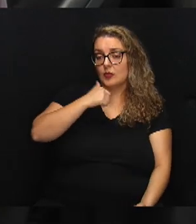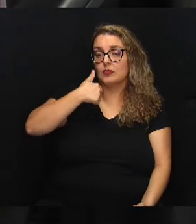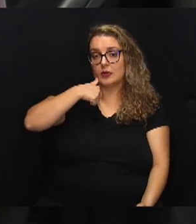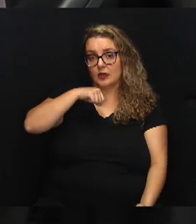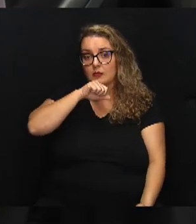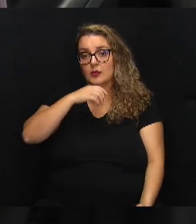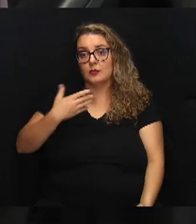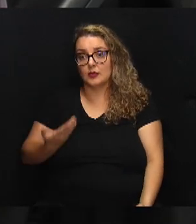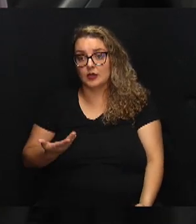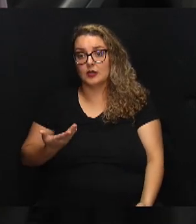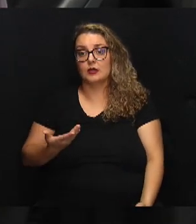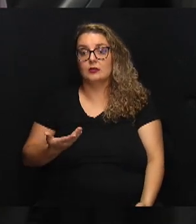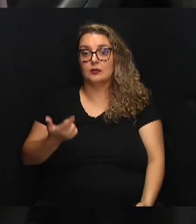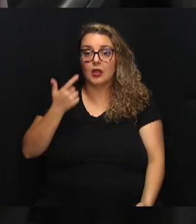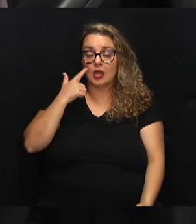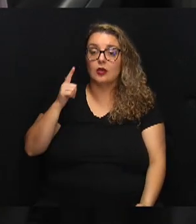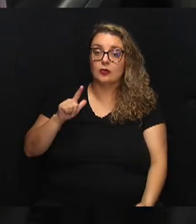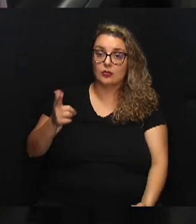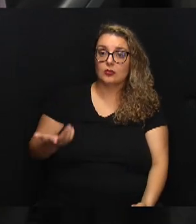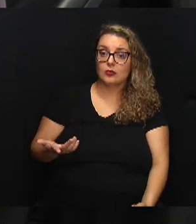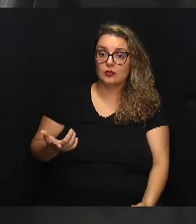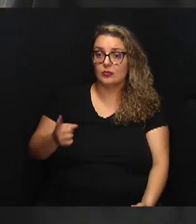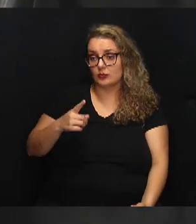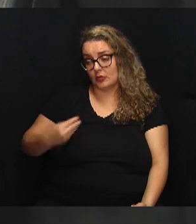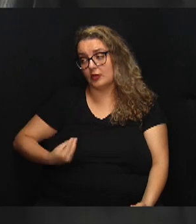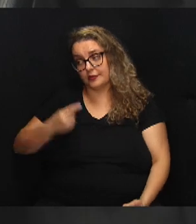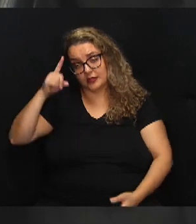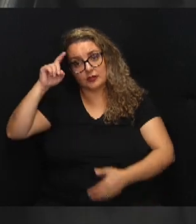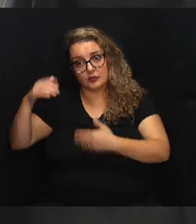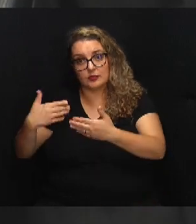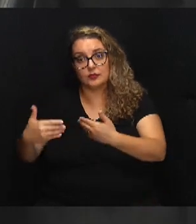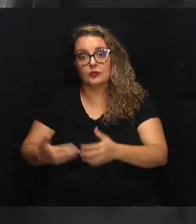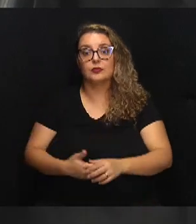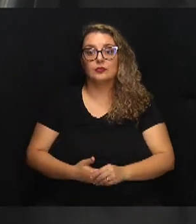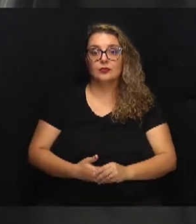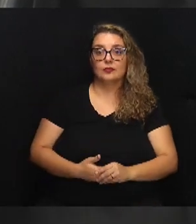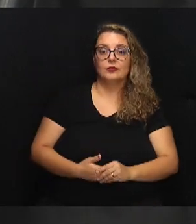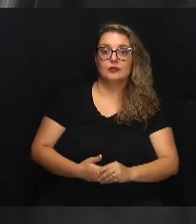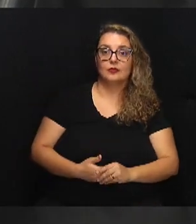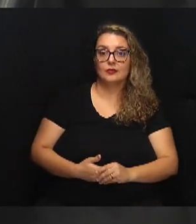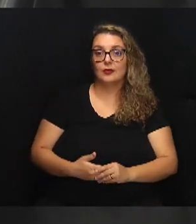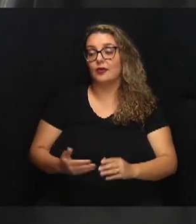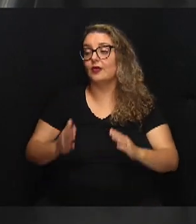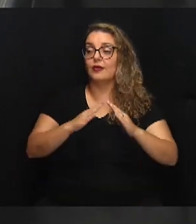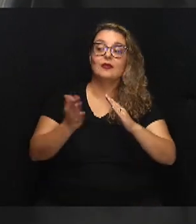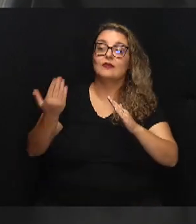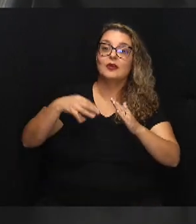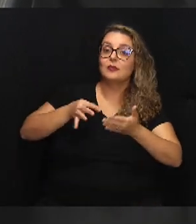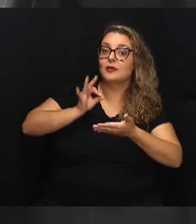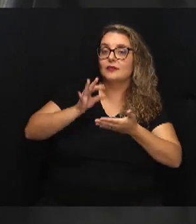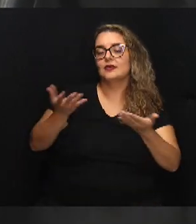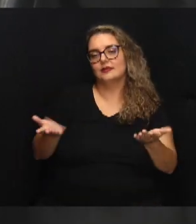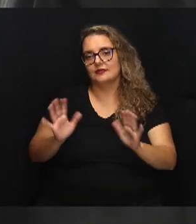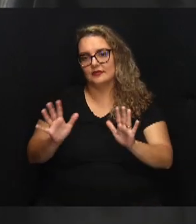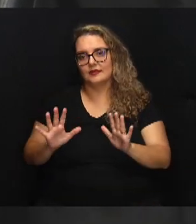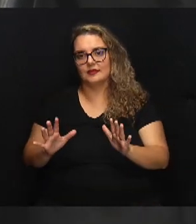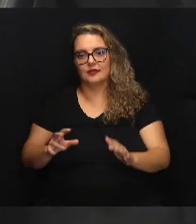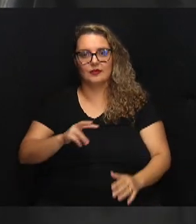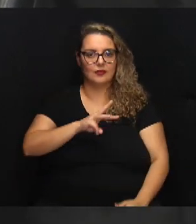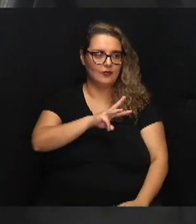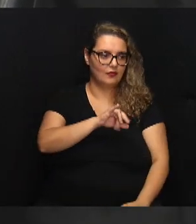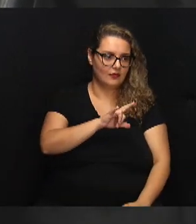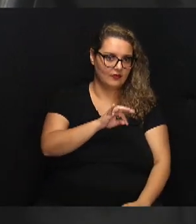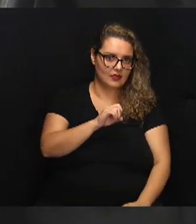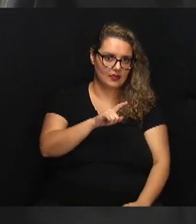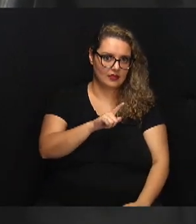e claro, né, assim, não é a vida cotidiana, né? Não é a vida passa lá em casa para tomar um cafezinho, tal, não Hoje é Vital isso.